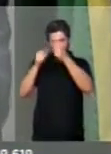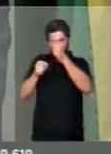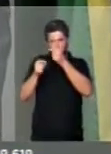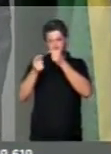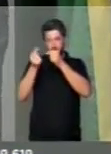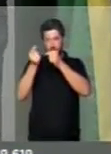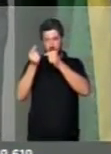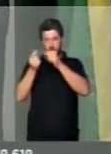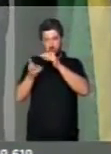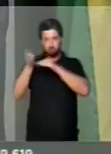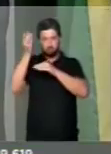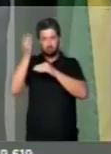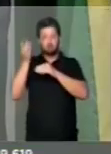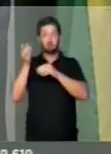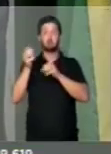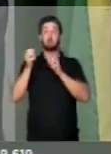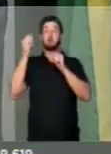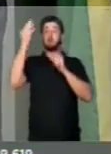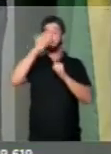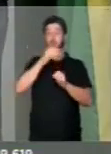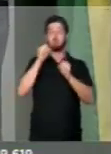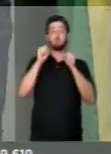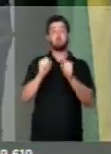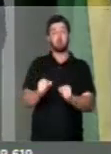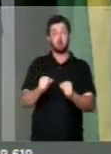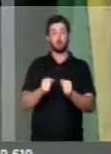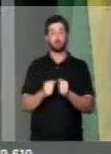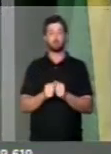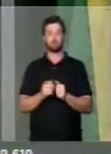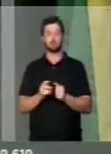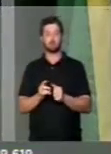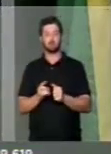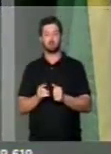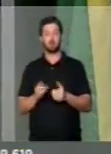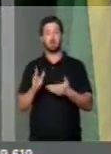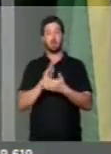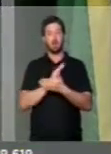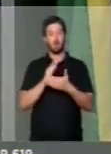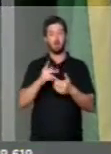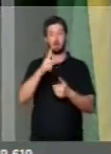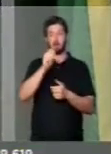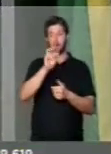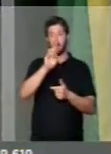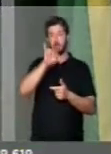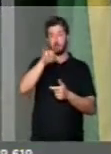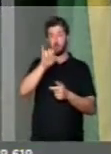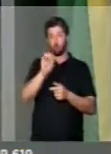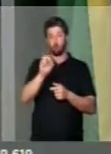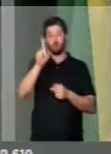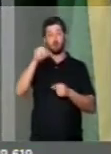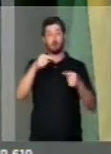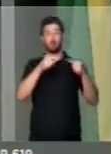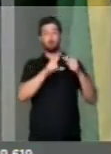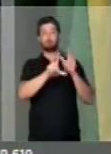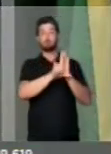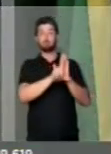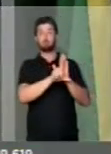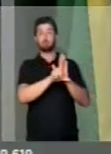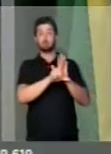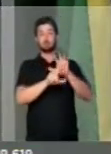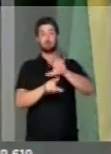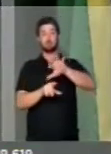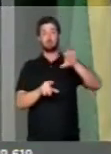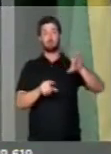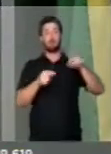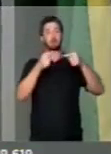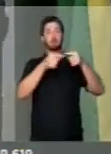enriquecimento ilícito poderá provar que algum do seu patrimônio seja de origem lícita e separar o